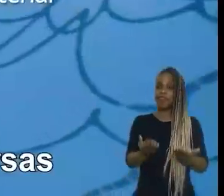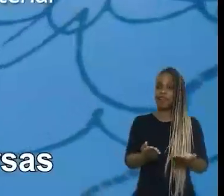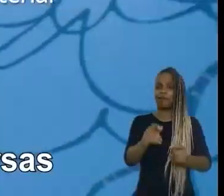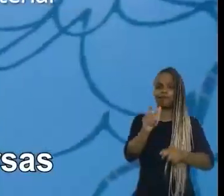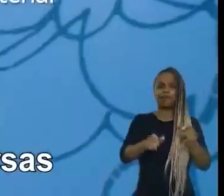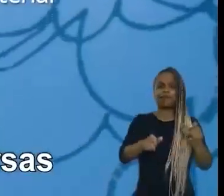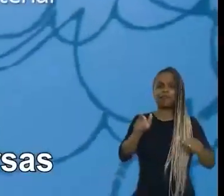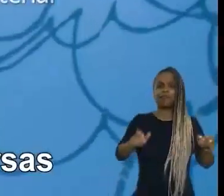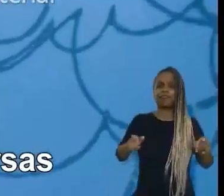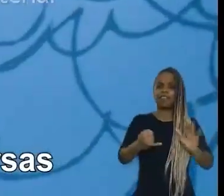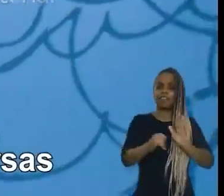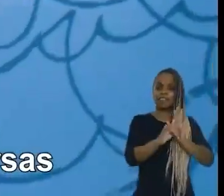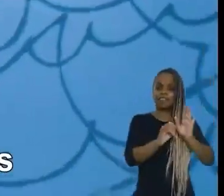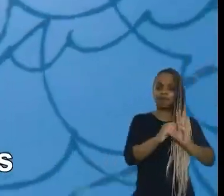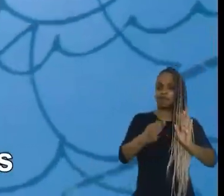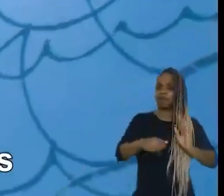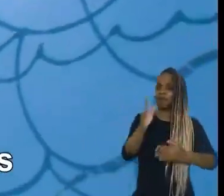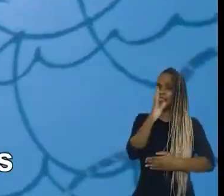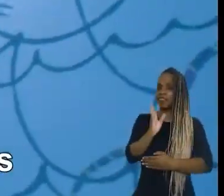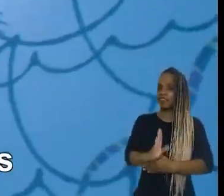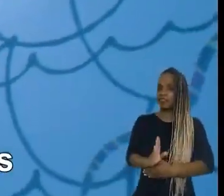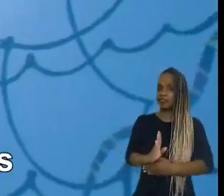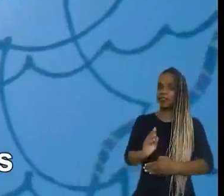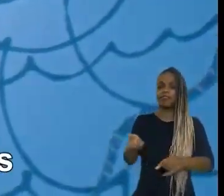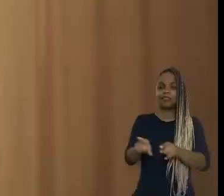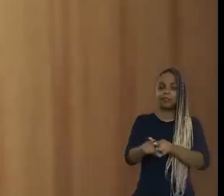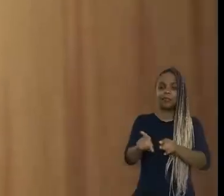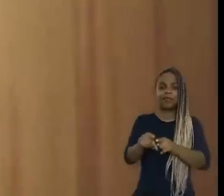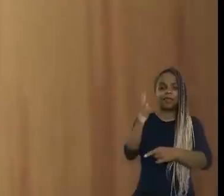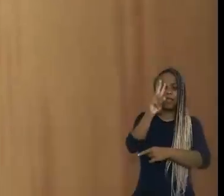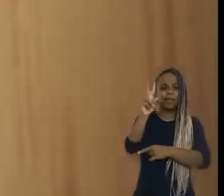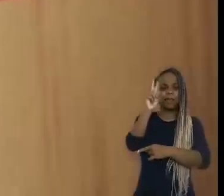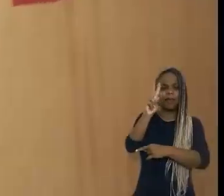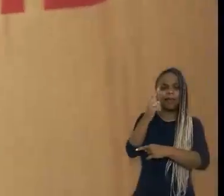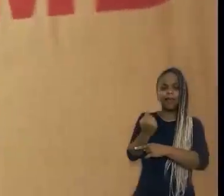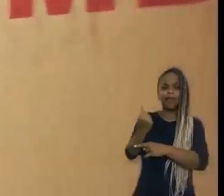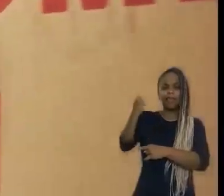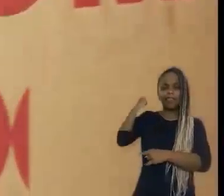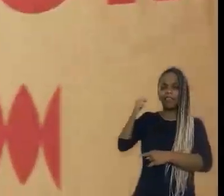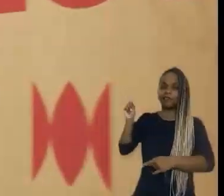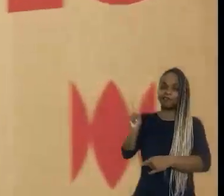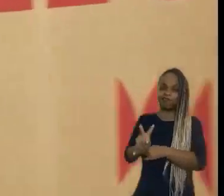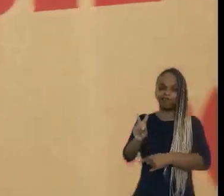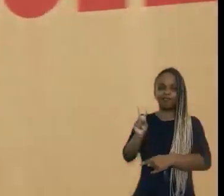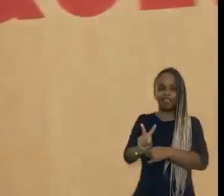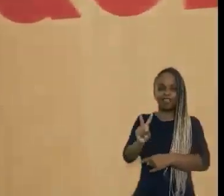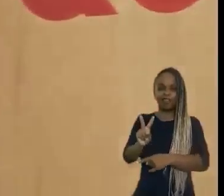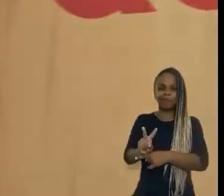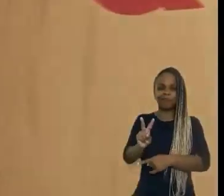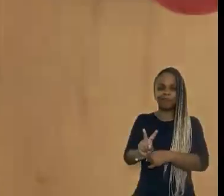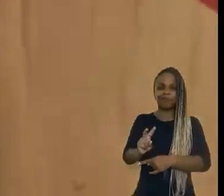Na valorização das diversas identidades brasileiras e na preservação de memórias.